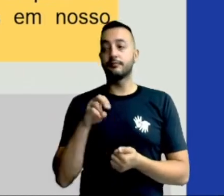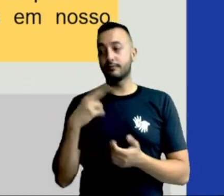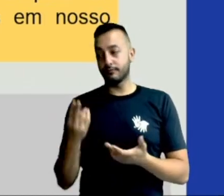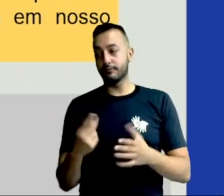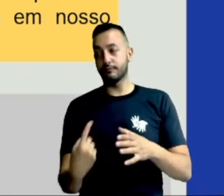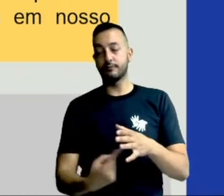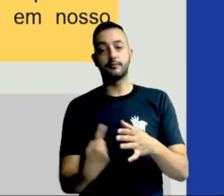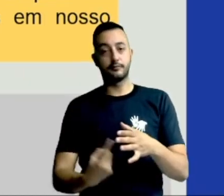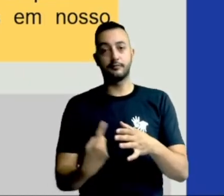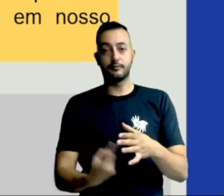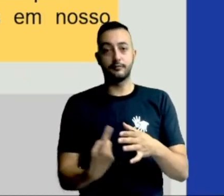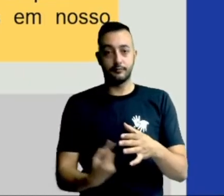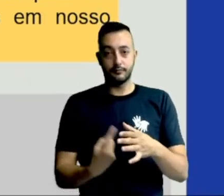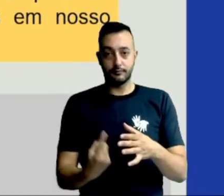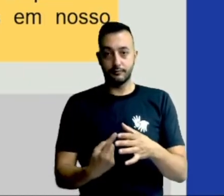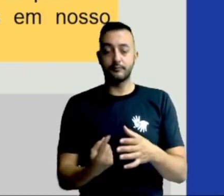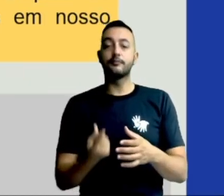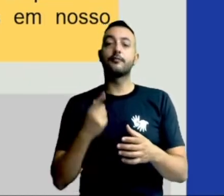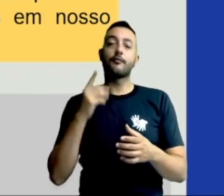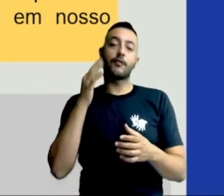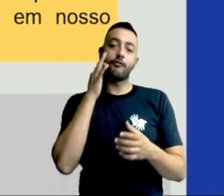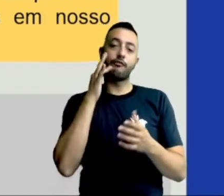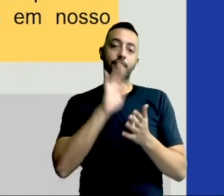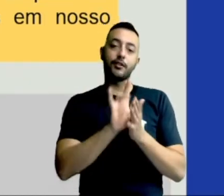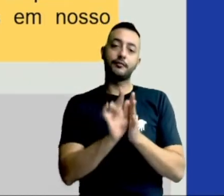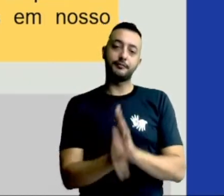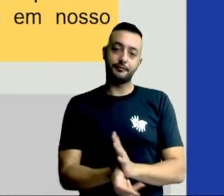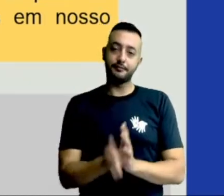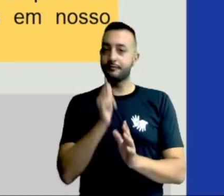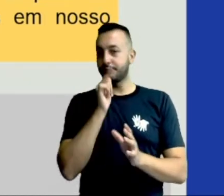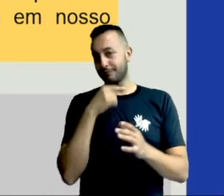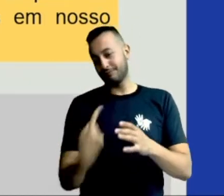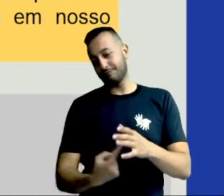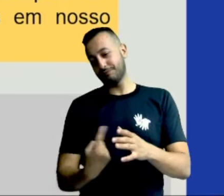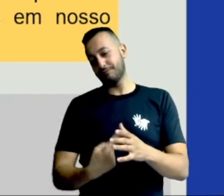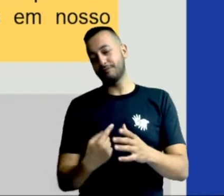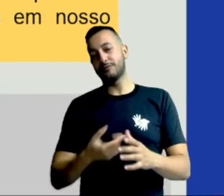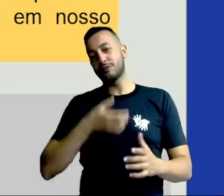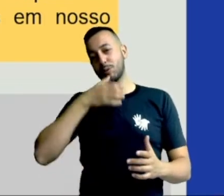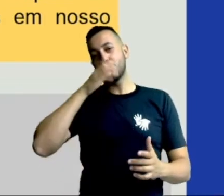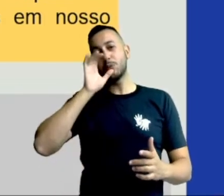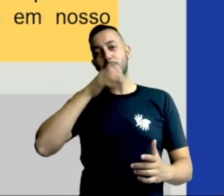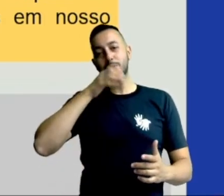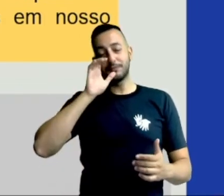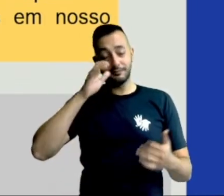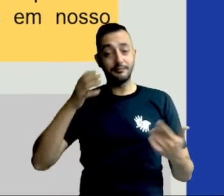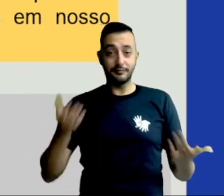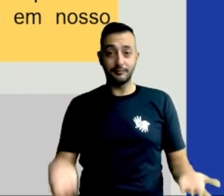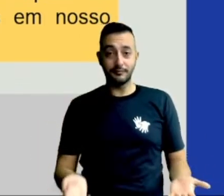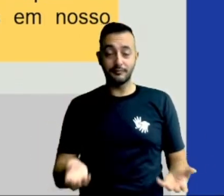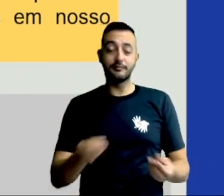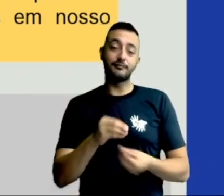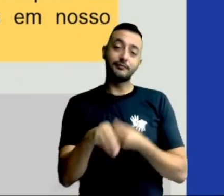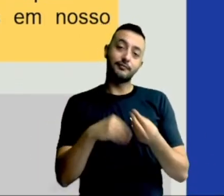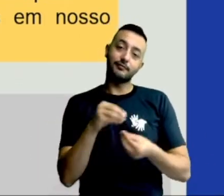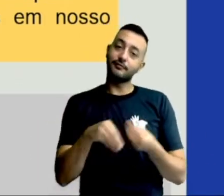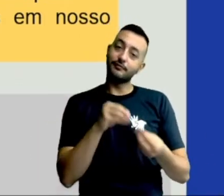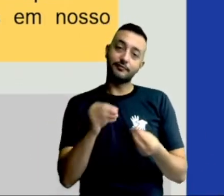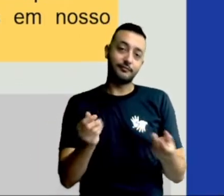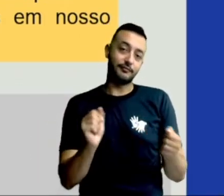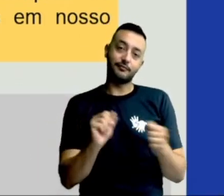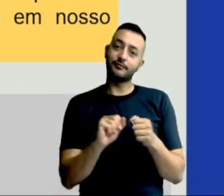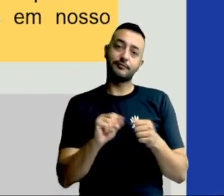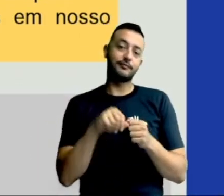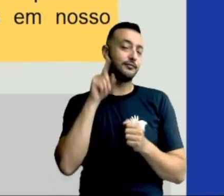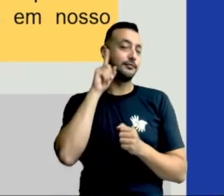caldo ou a polpa de alguma fruta com água para fazer suco, também são exemplos de misturas que fazemos